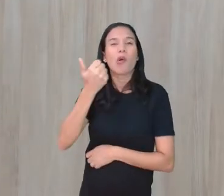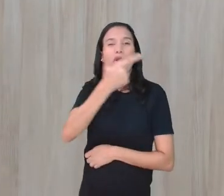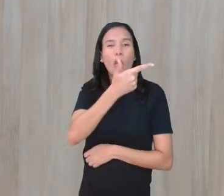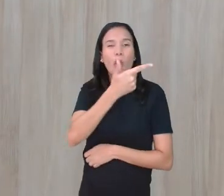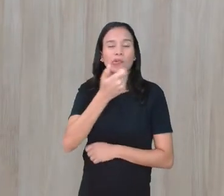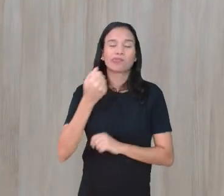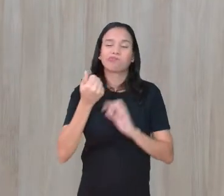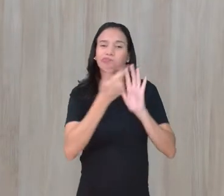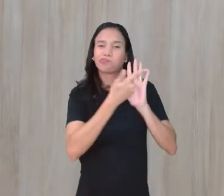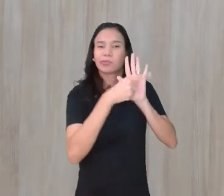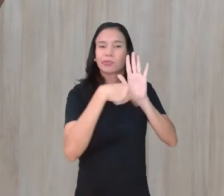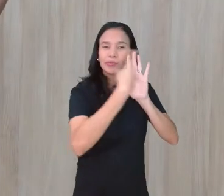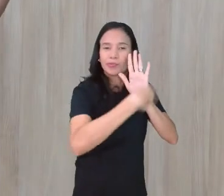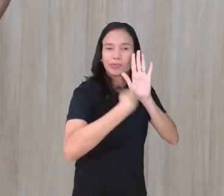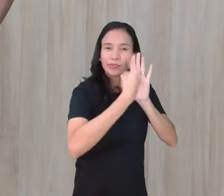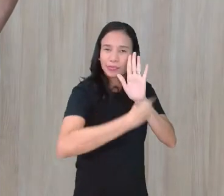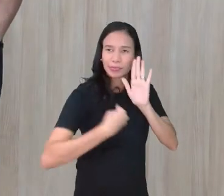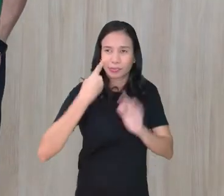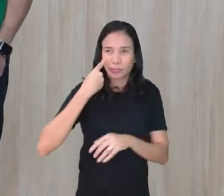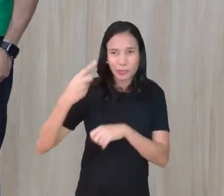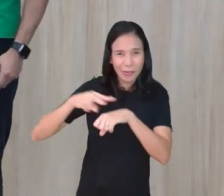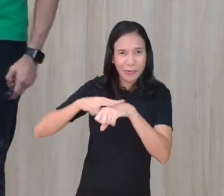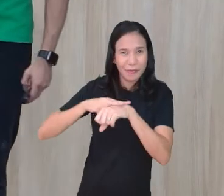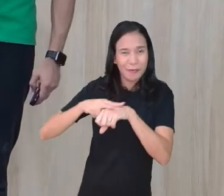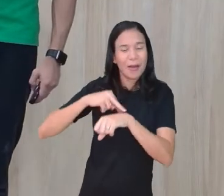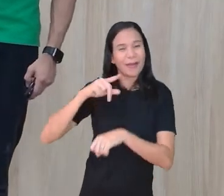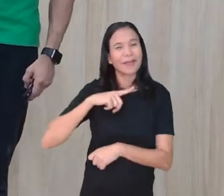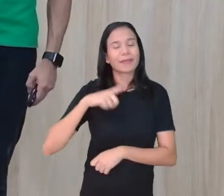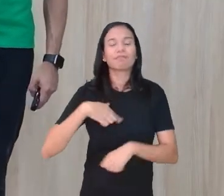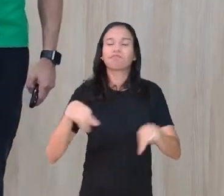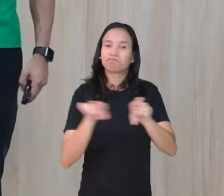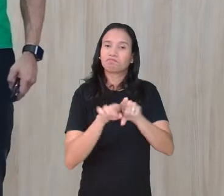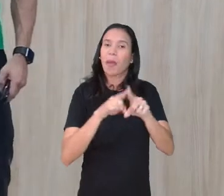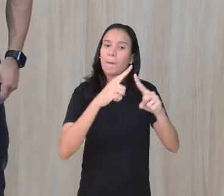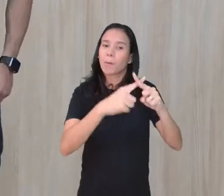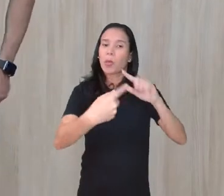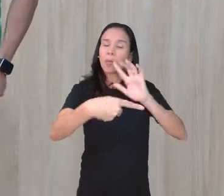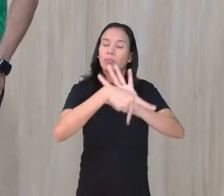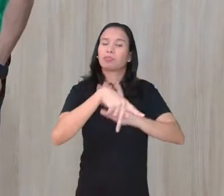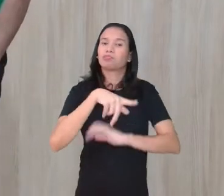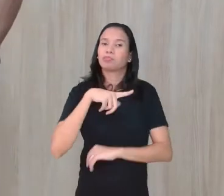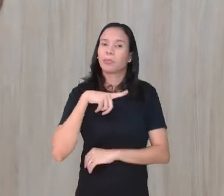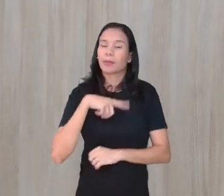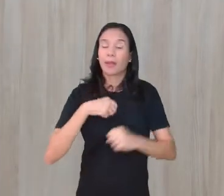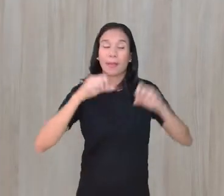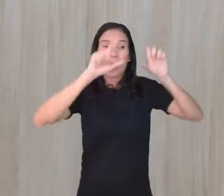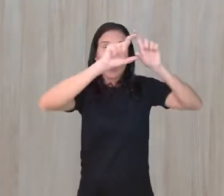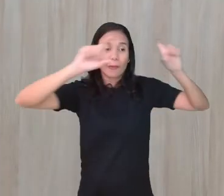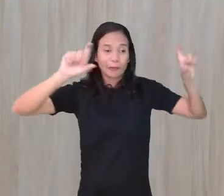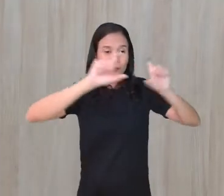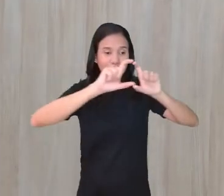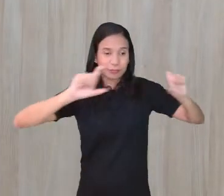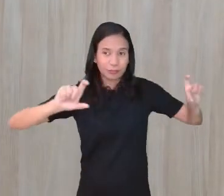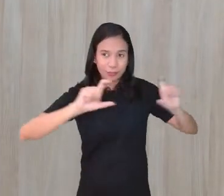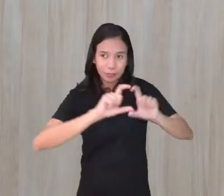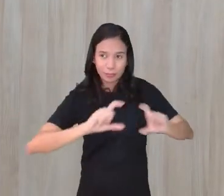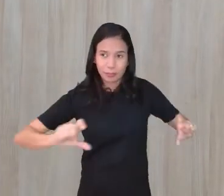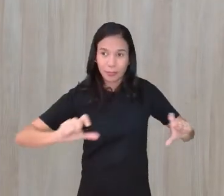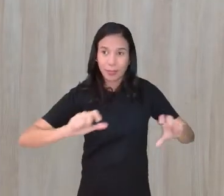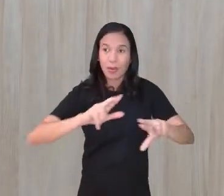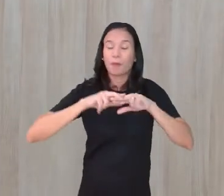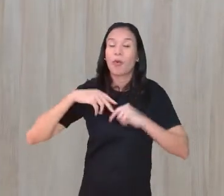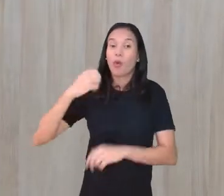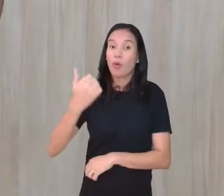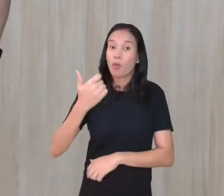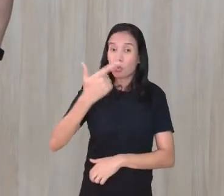aí, esses três múltiplos que o 12 também pertence. Então, eu tenho aqui, ó, que o 12, como